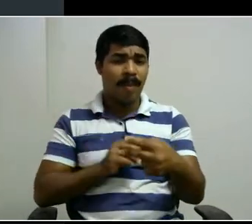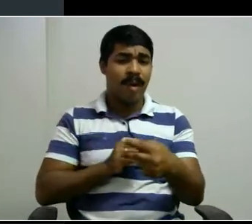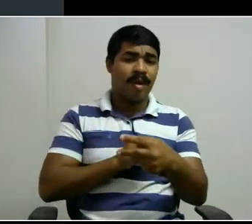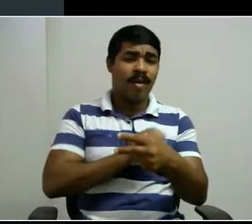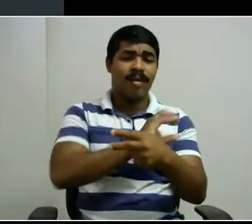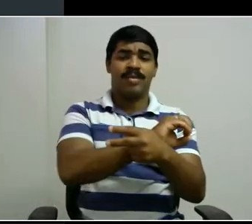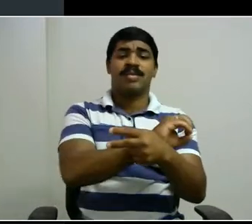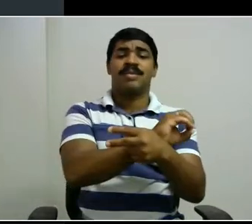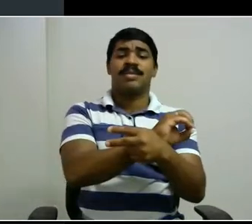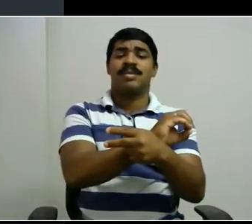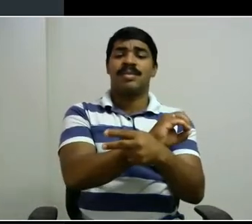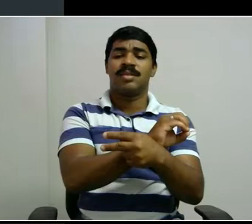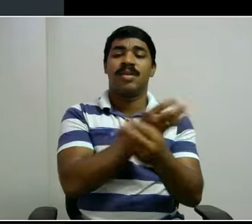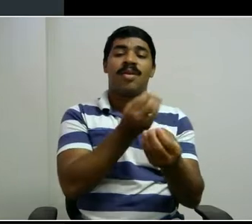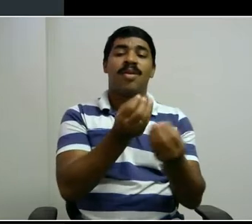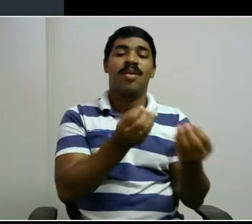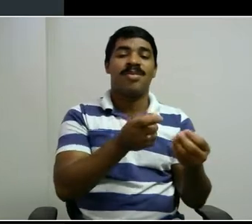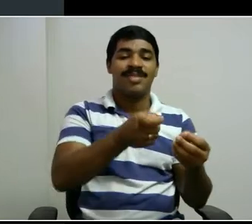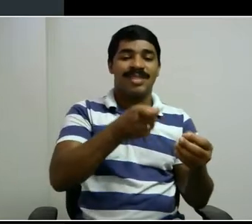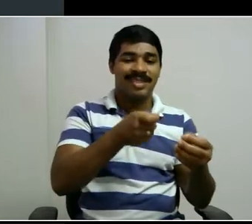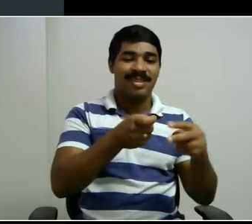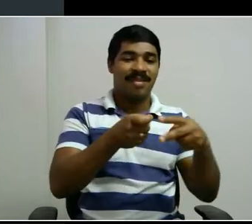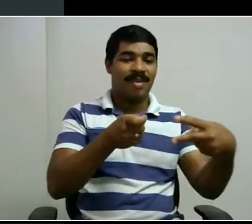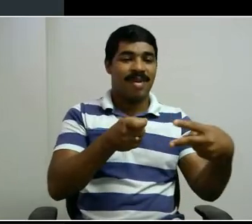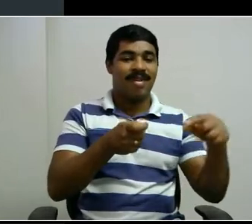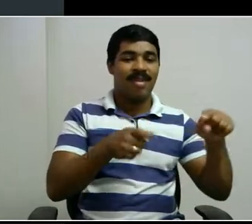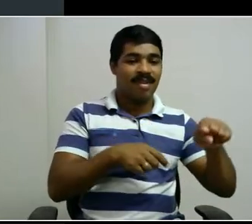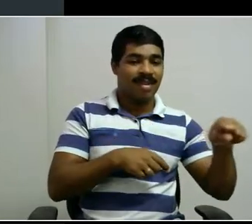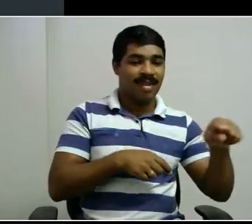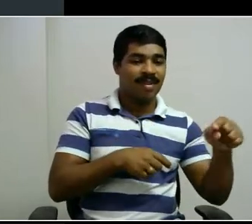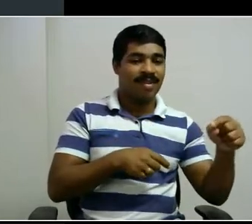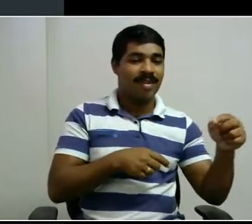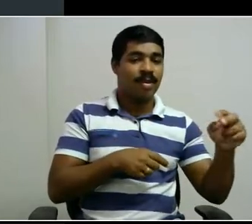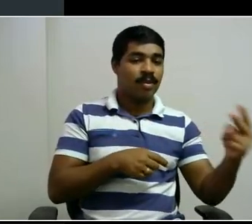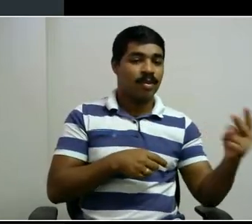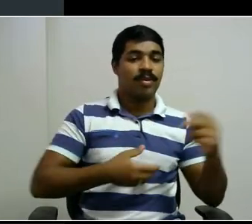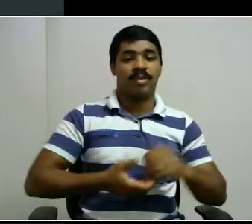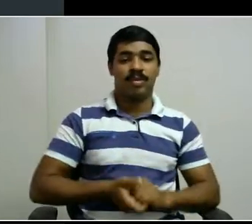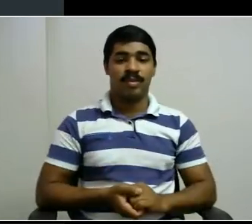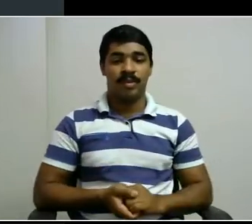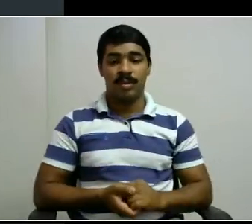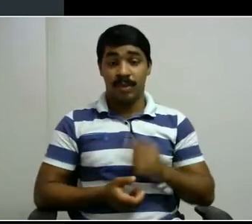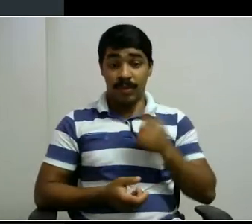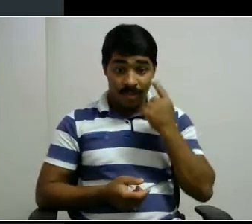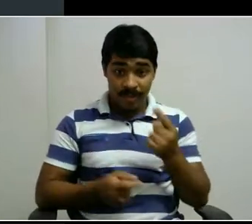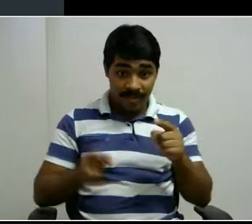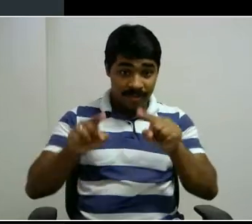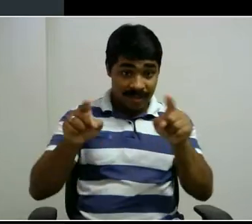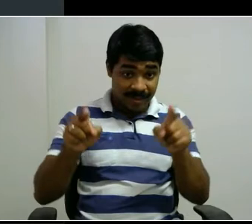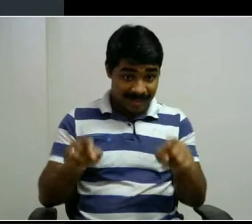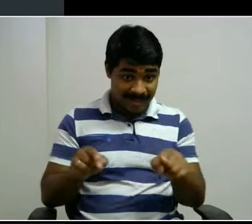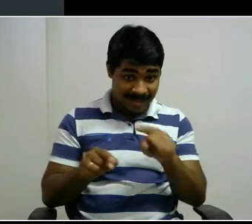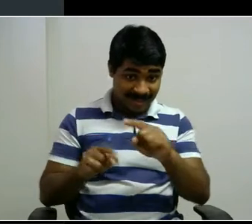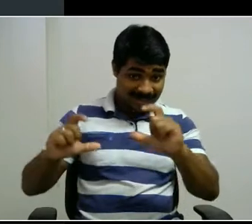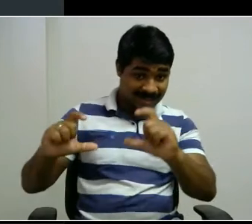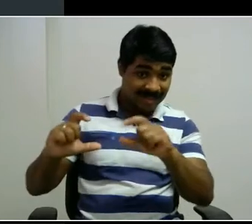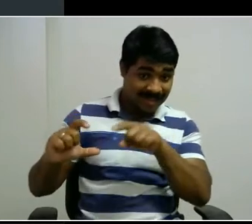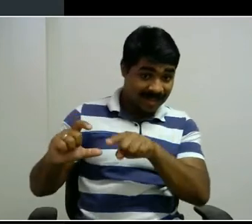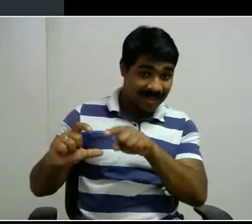x maior que menos 2. Tá? Então, essa daqui é o estudo do sinal da função.